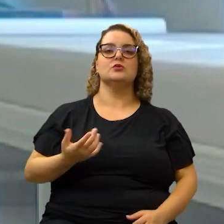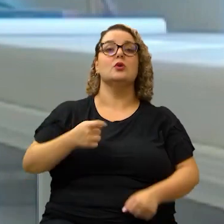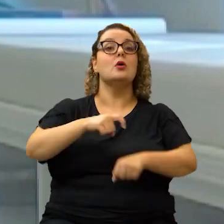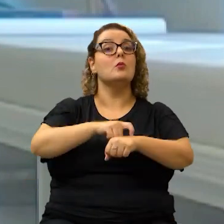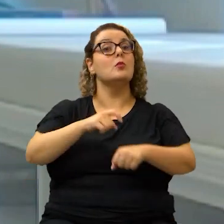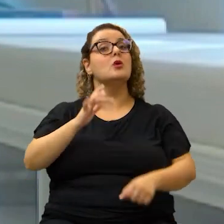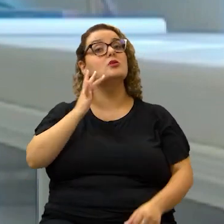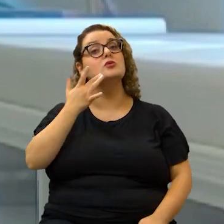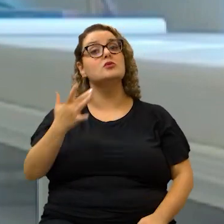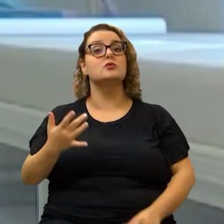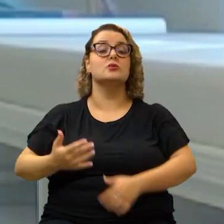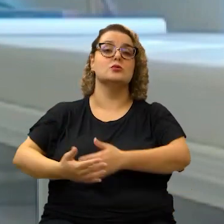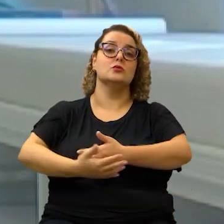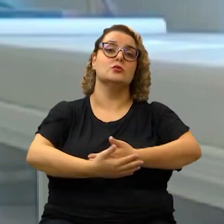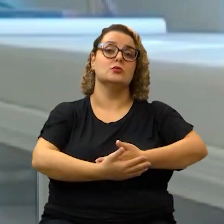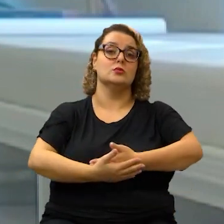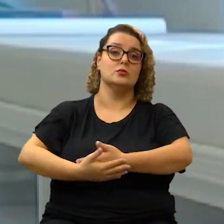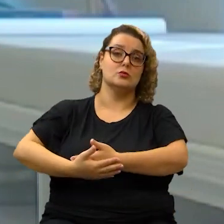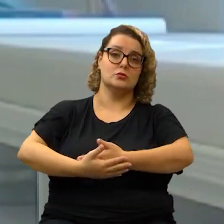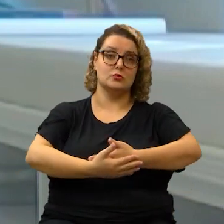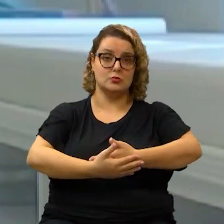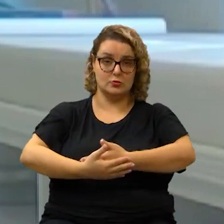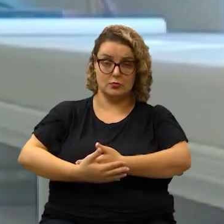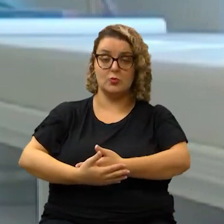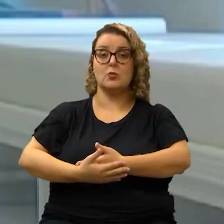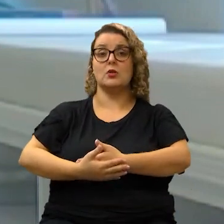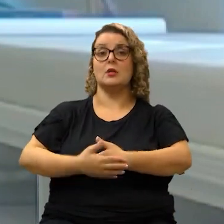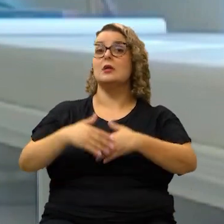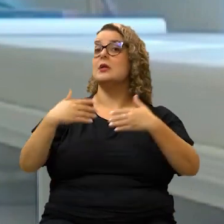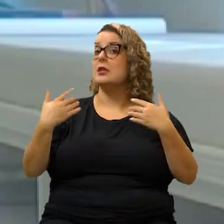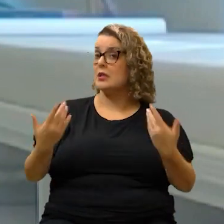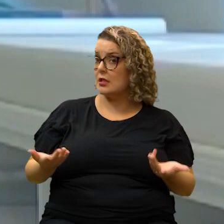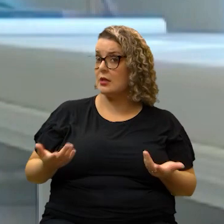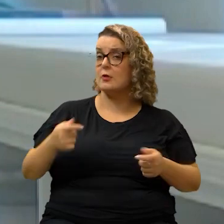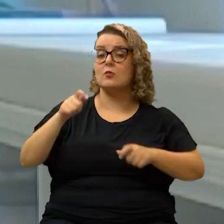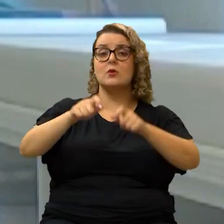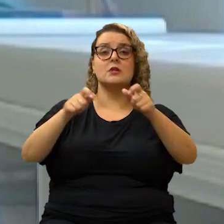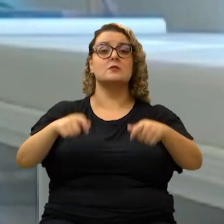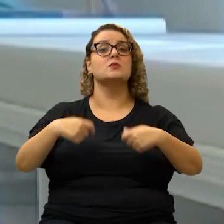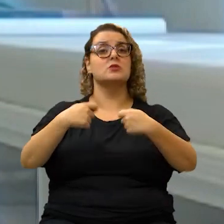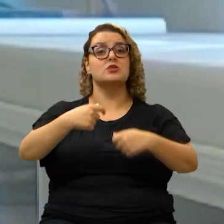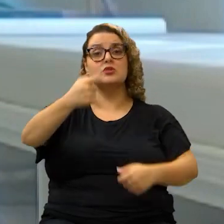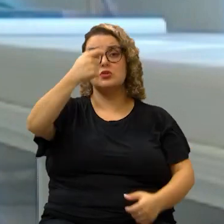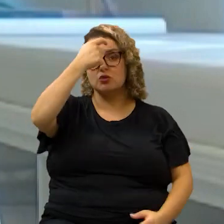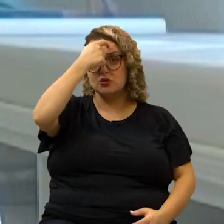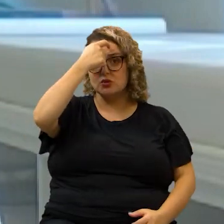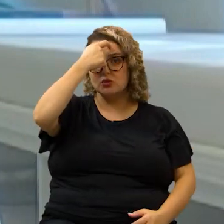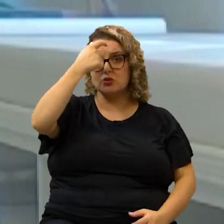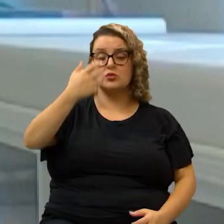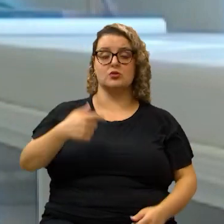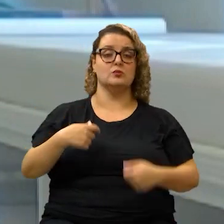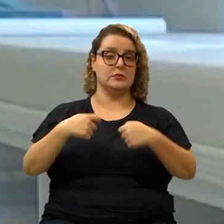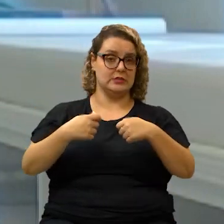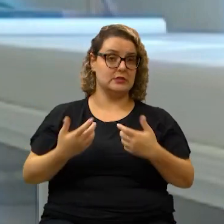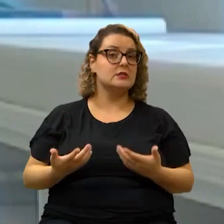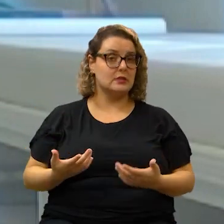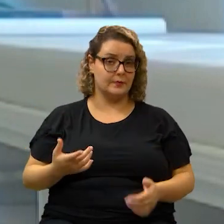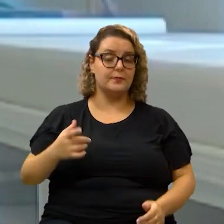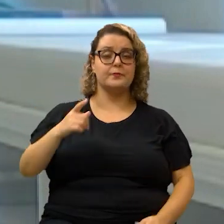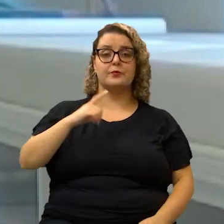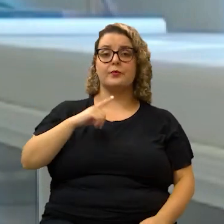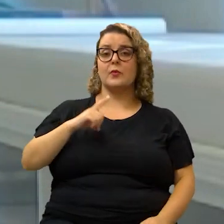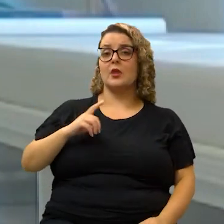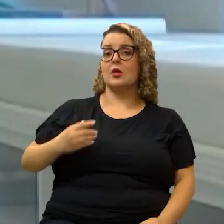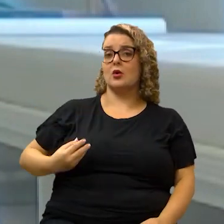pessoas precisam se conscientizar e ter uma vida que passe segurança para esse bebê, para que ele